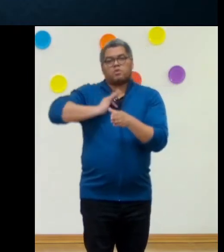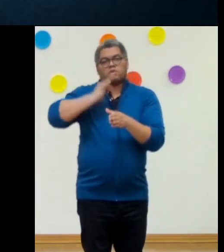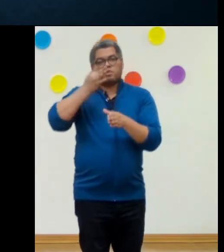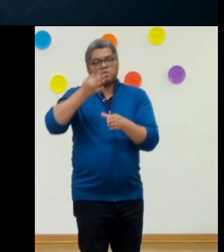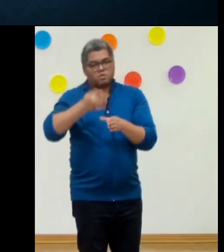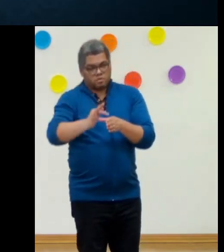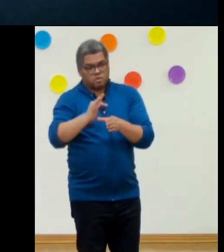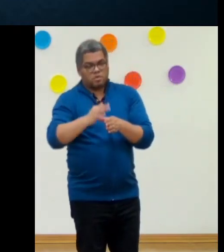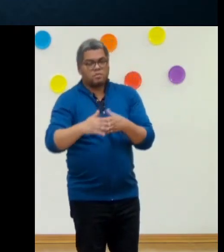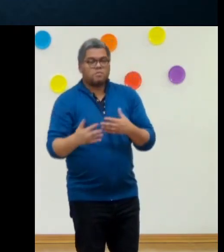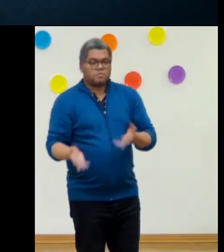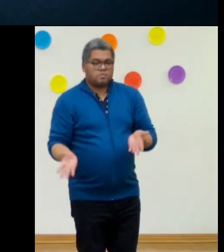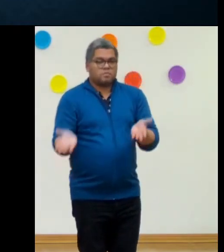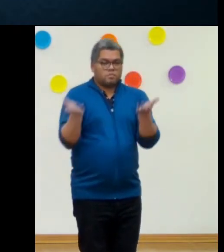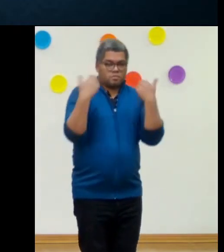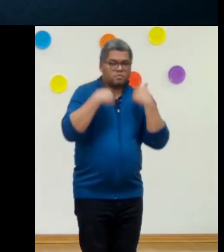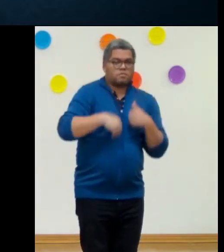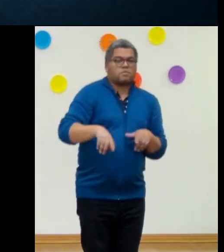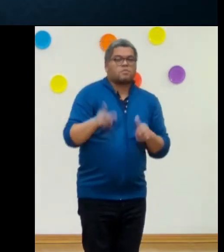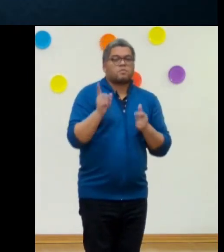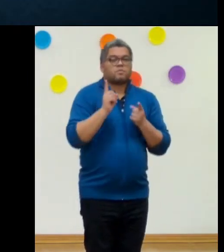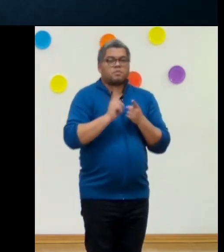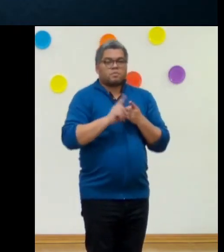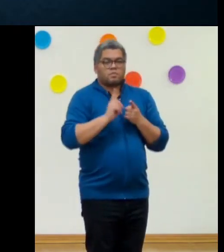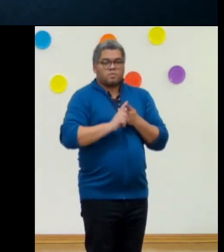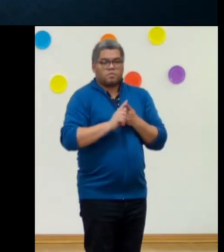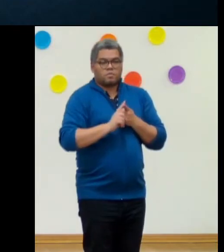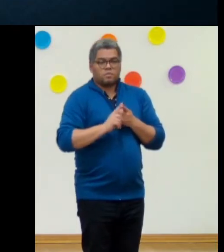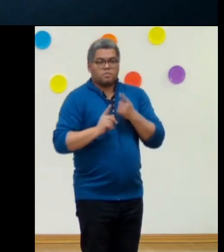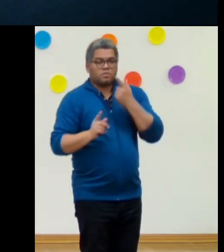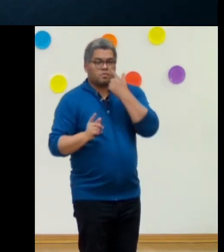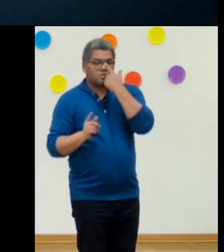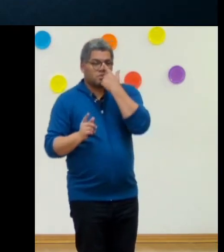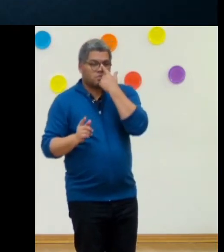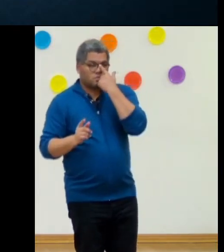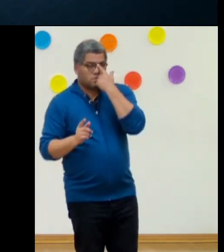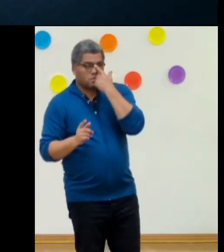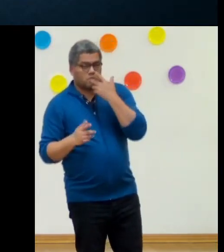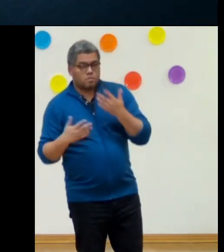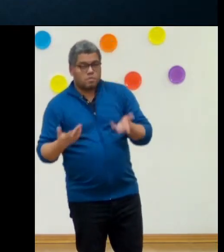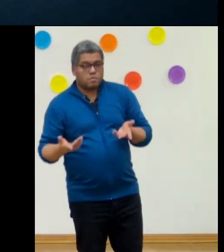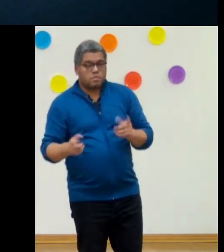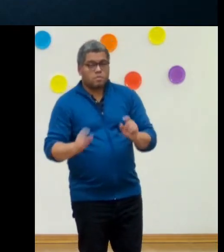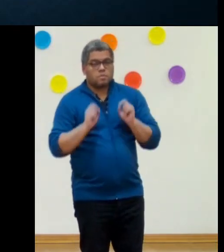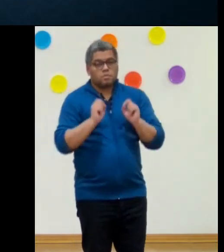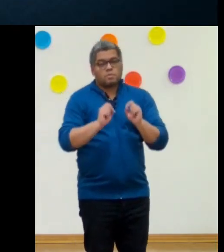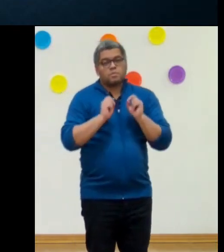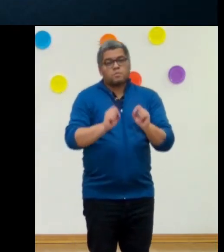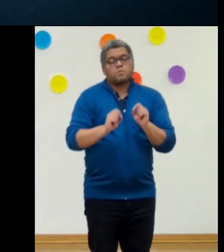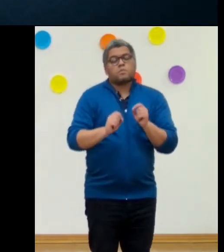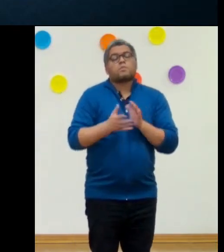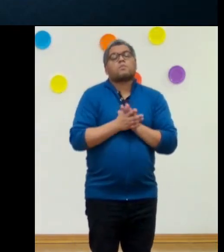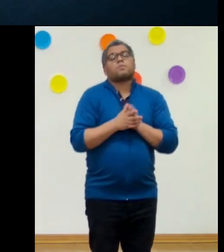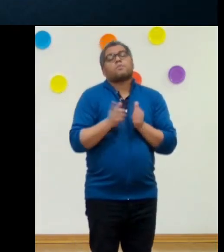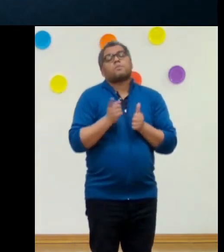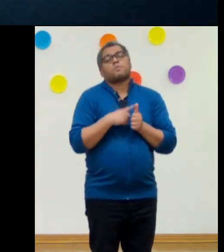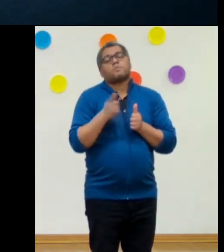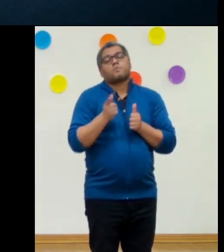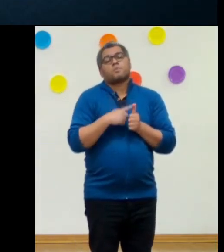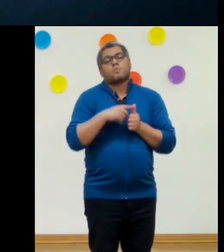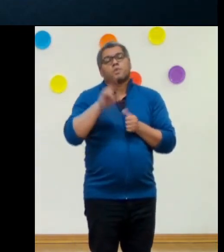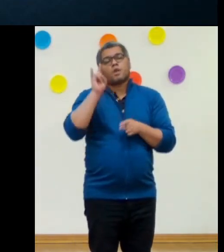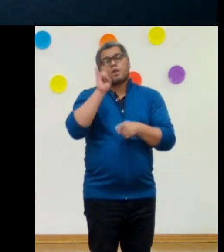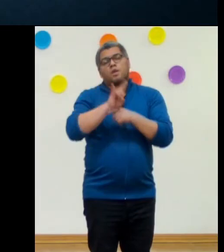foi dado a eles. Vamos lá. Primeiro ponto então, dos efeitos, do que é adultério e seus efeitos. Primeiro, o adultério é um